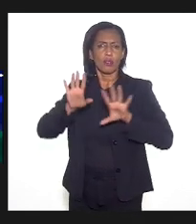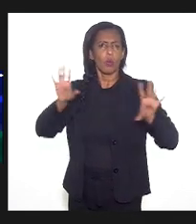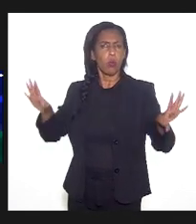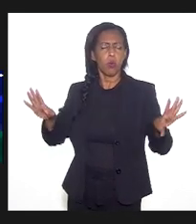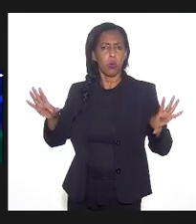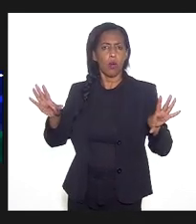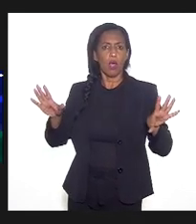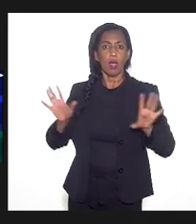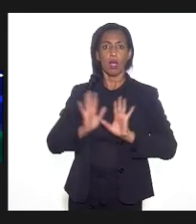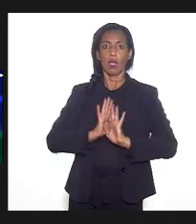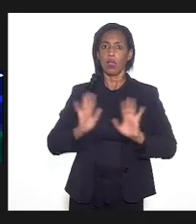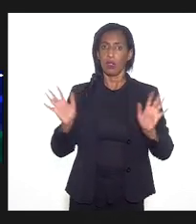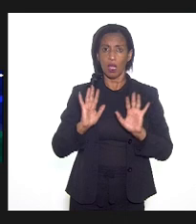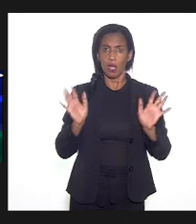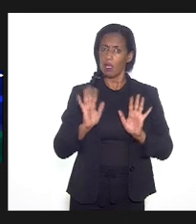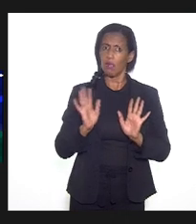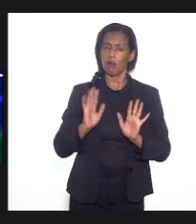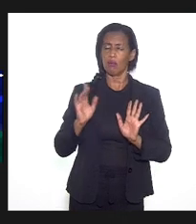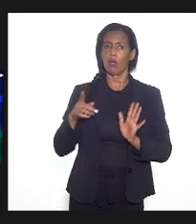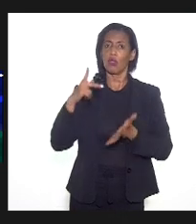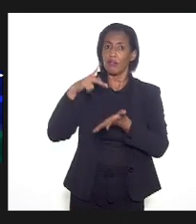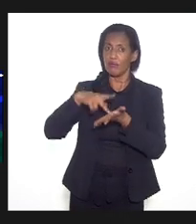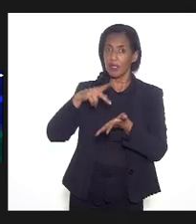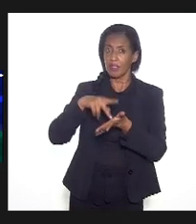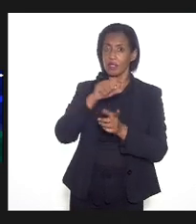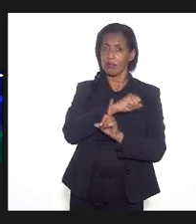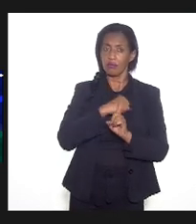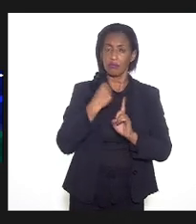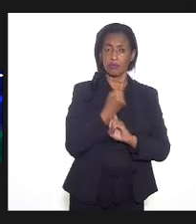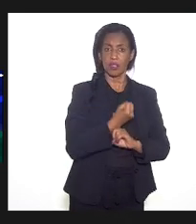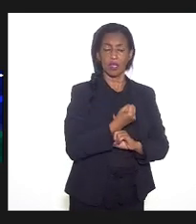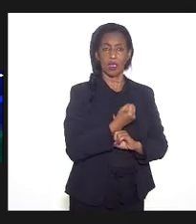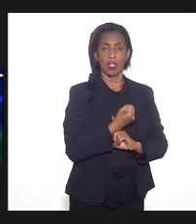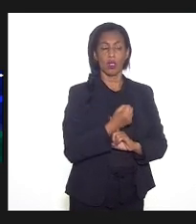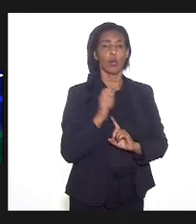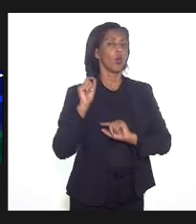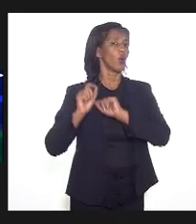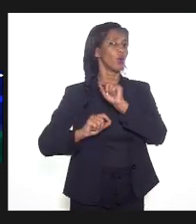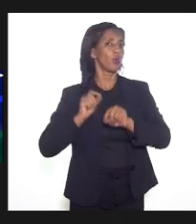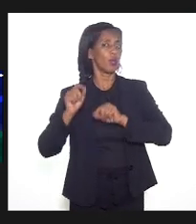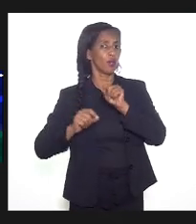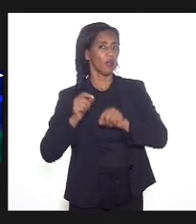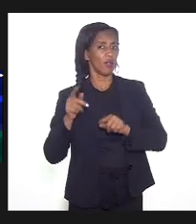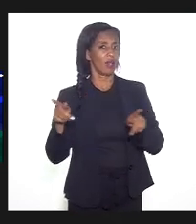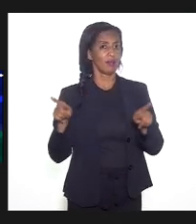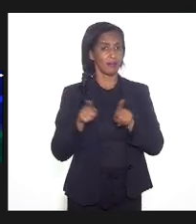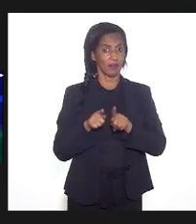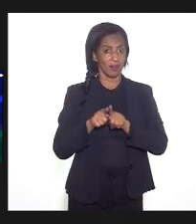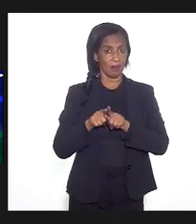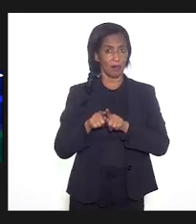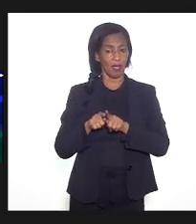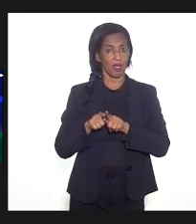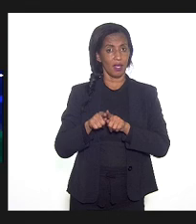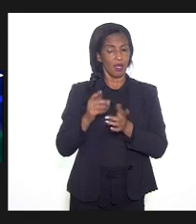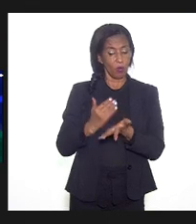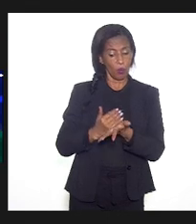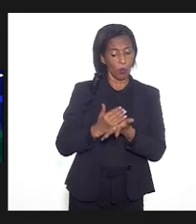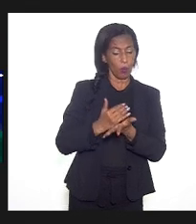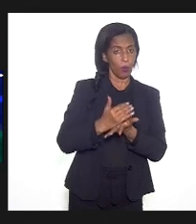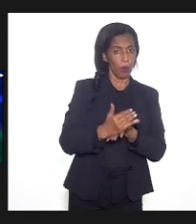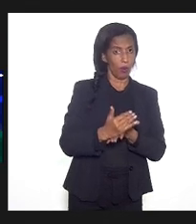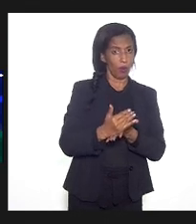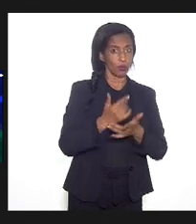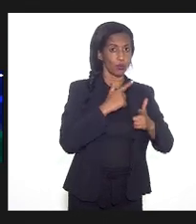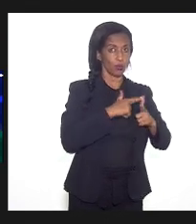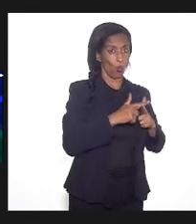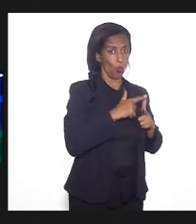também é outra realidade na nossa sociedade. O que eu quero dizer com isso é que eu parto de pressupostos. A partir